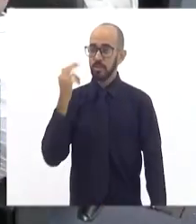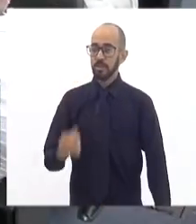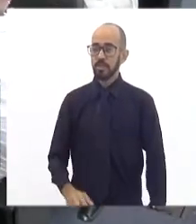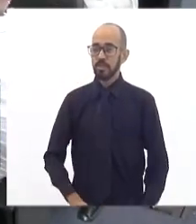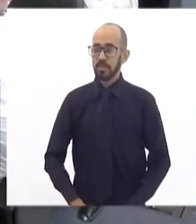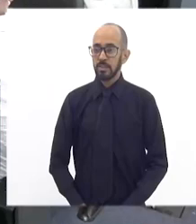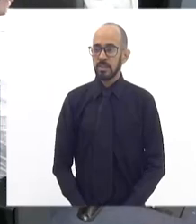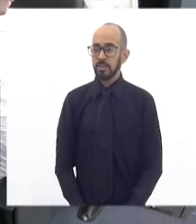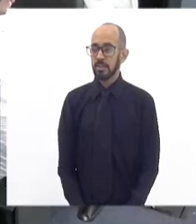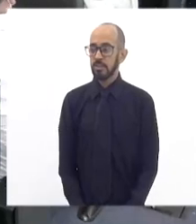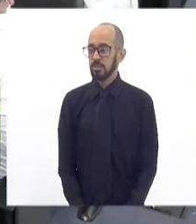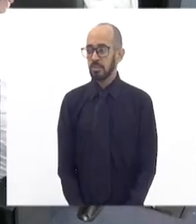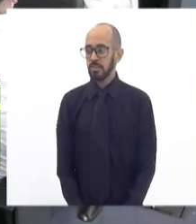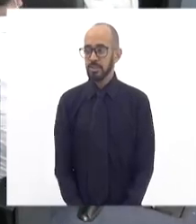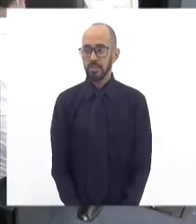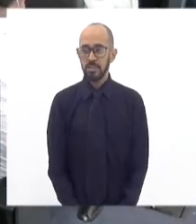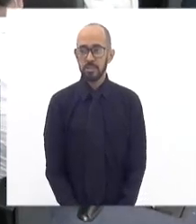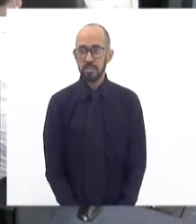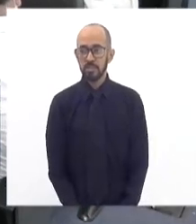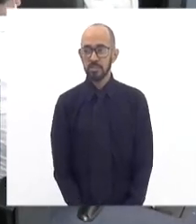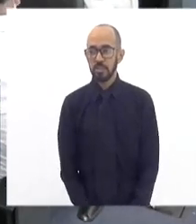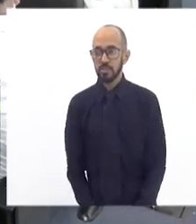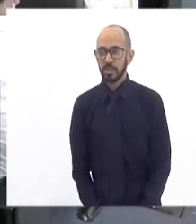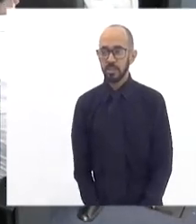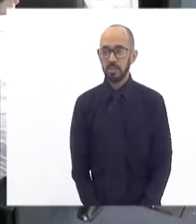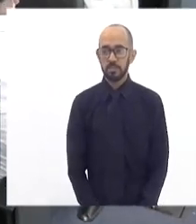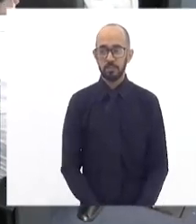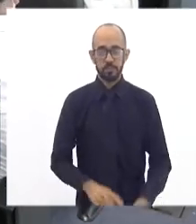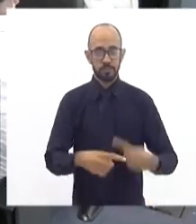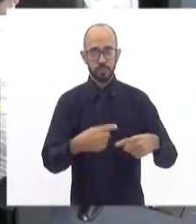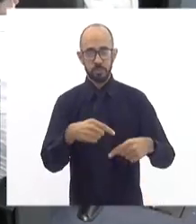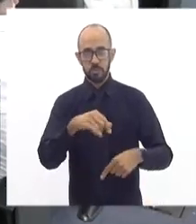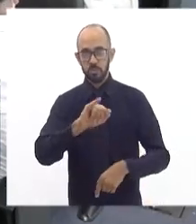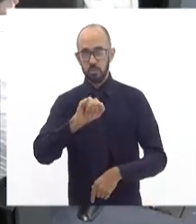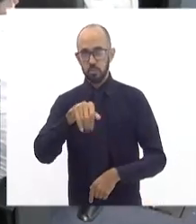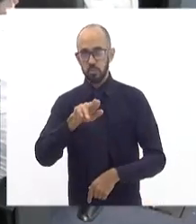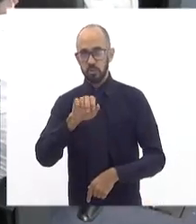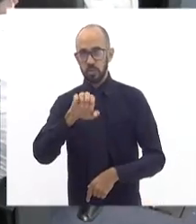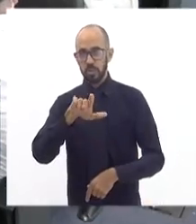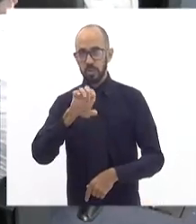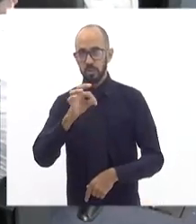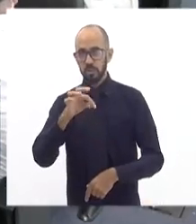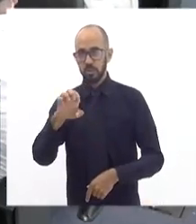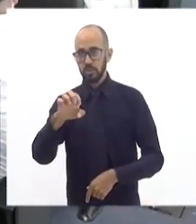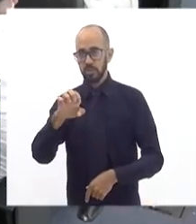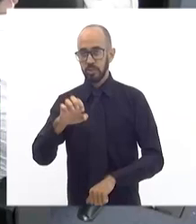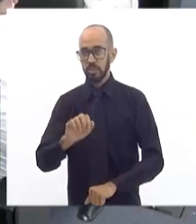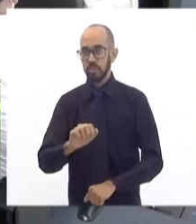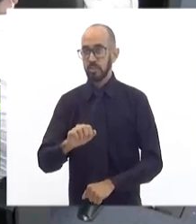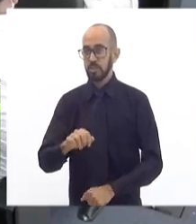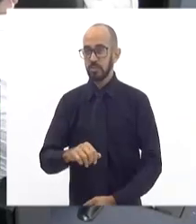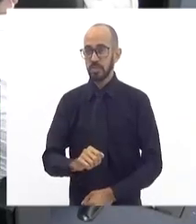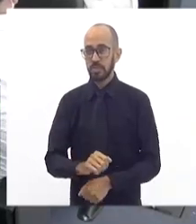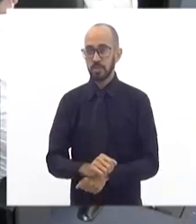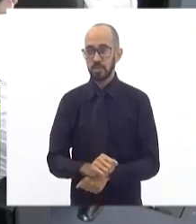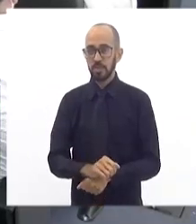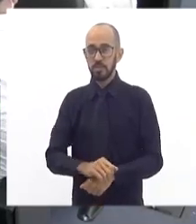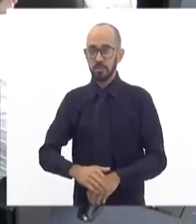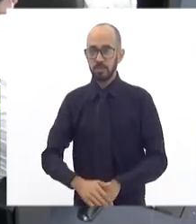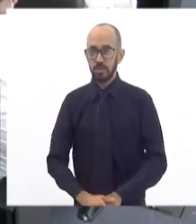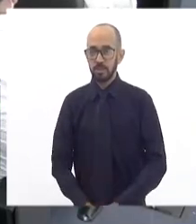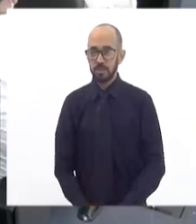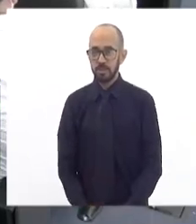e depois nós temos Juliet Matos especialista em gestão de projetos e alterações climáticas